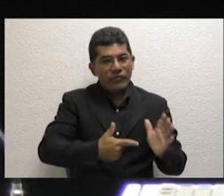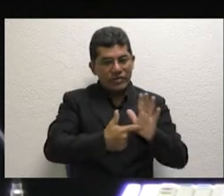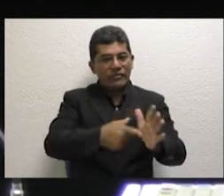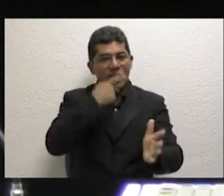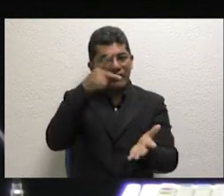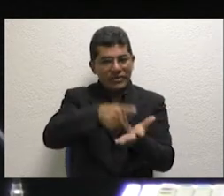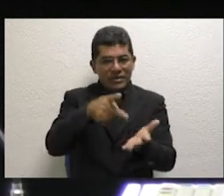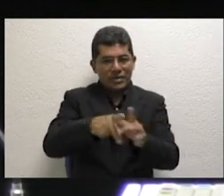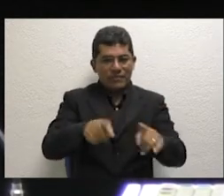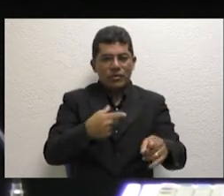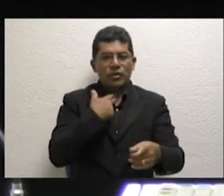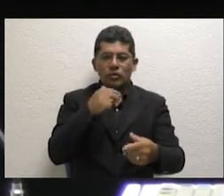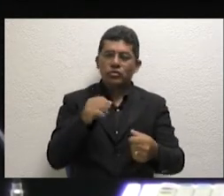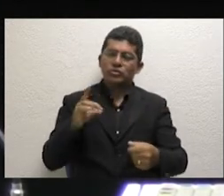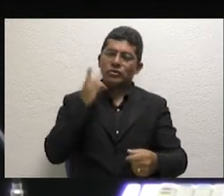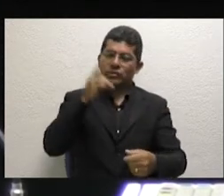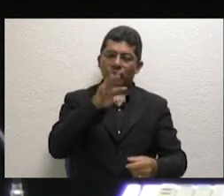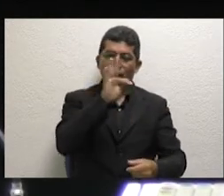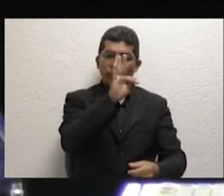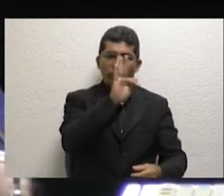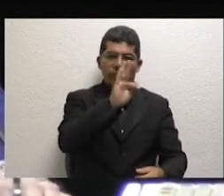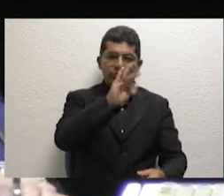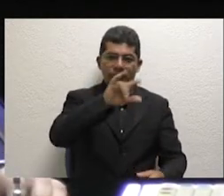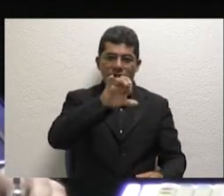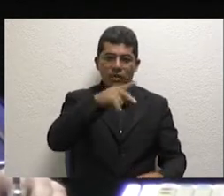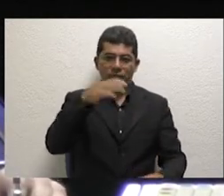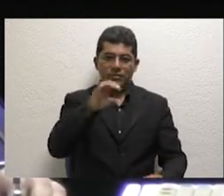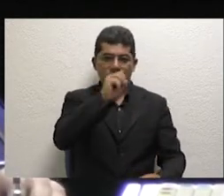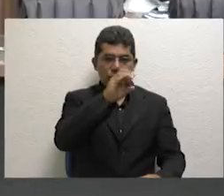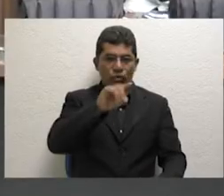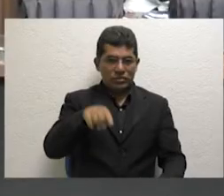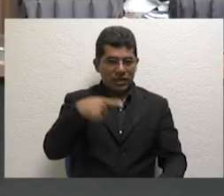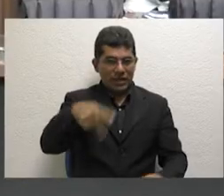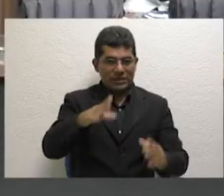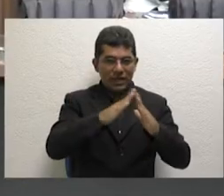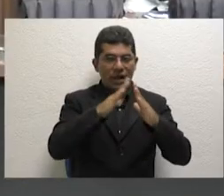professores que pode contar com o apoio do deputado Felipe Souza aqui nessa casa muito obrigado